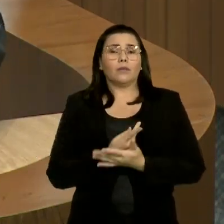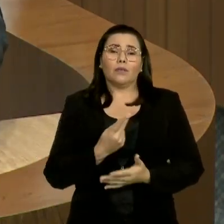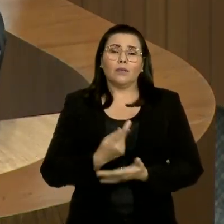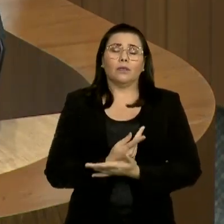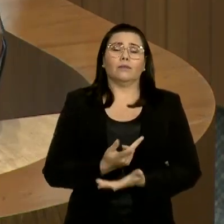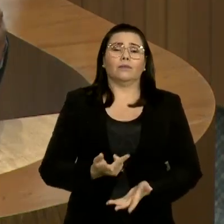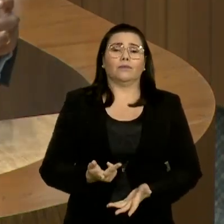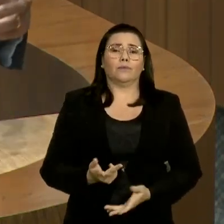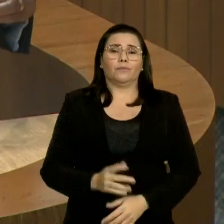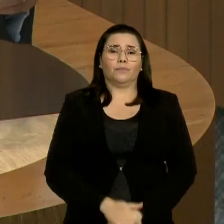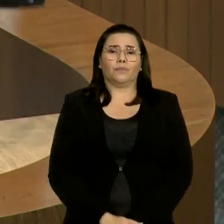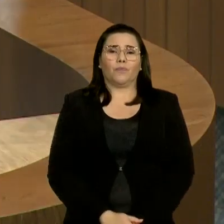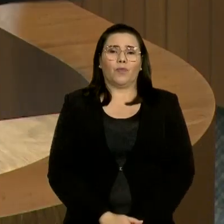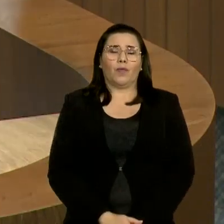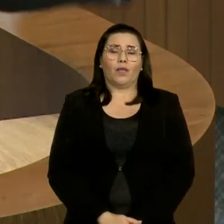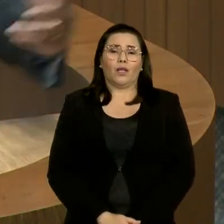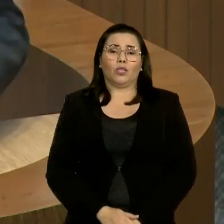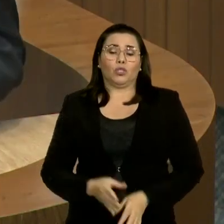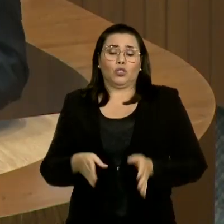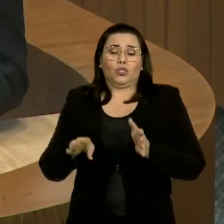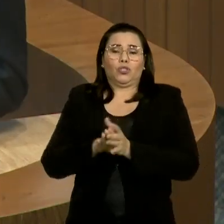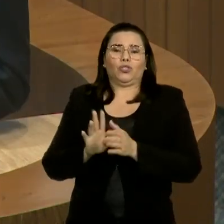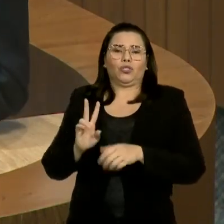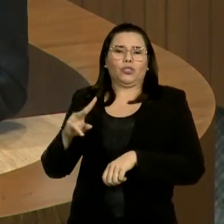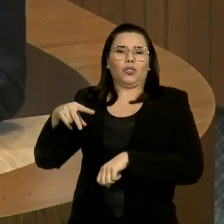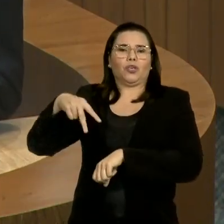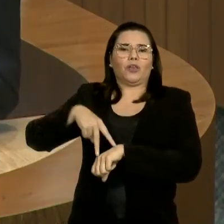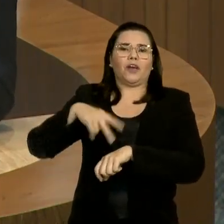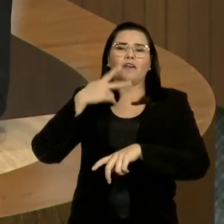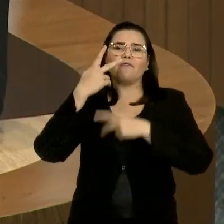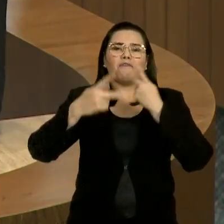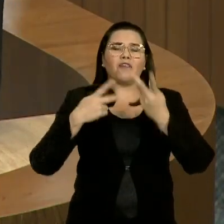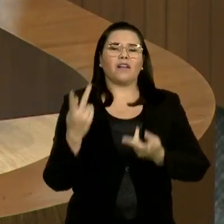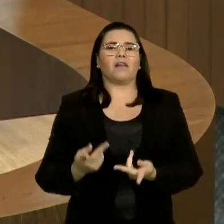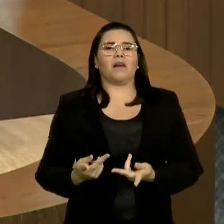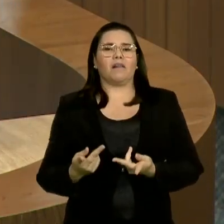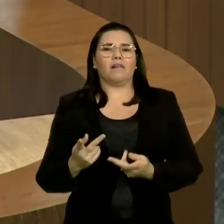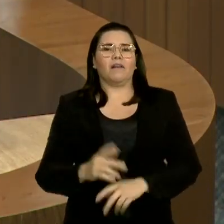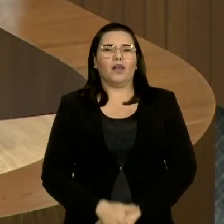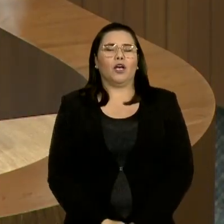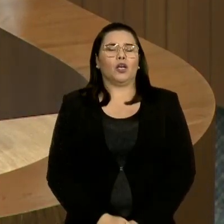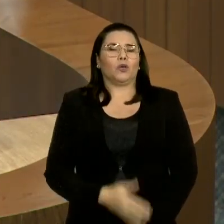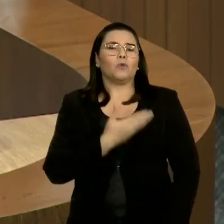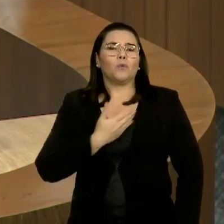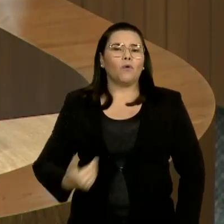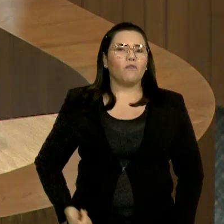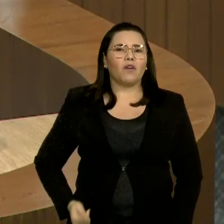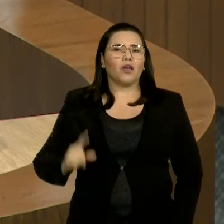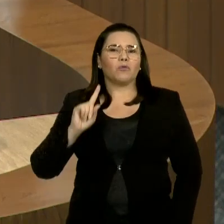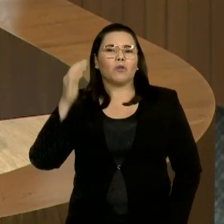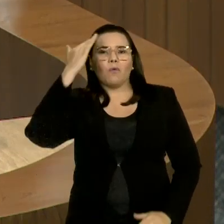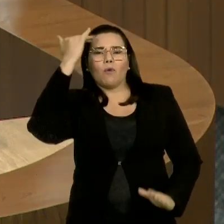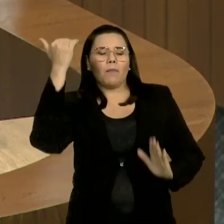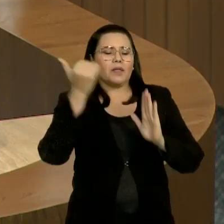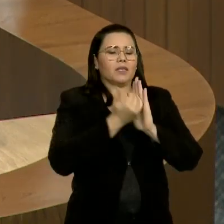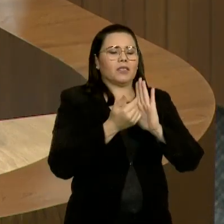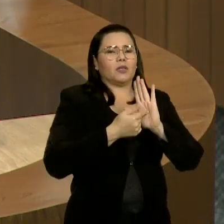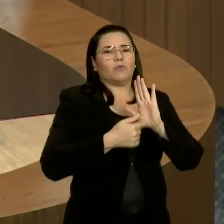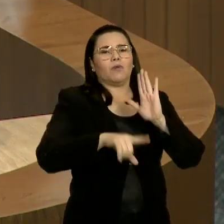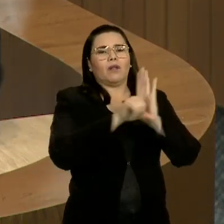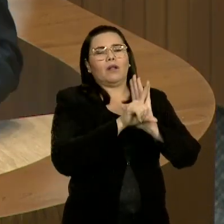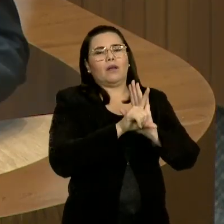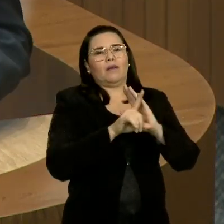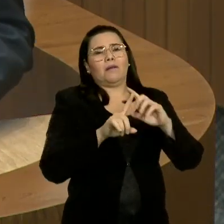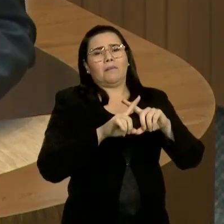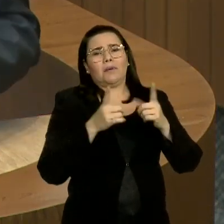precipitação até de arguir inconstitucionalidade de uma lei que de fato ela nem sequer é está